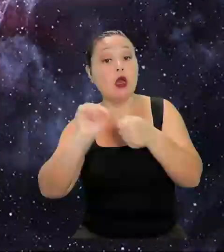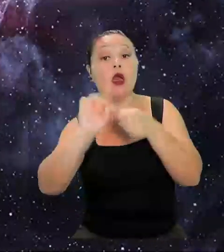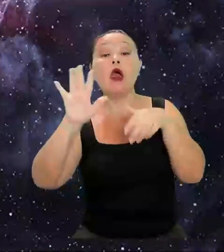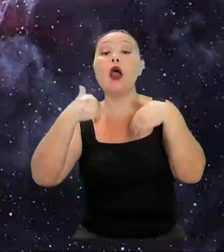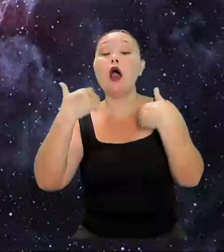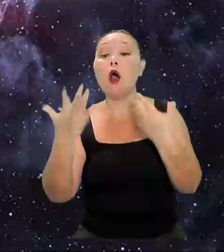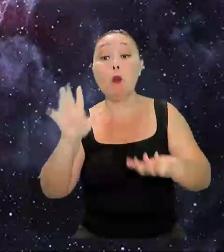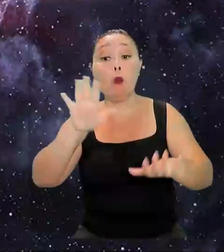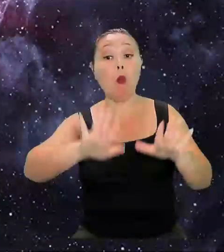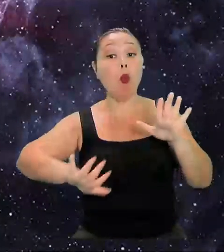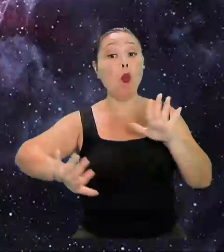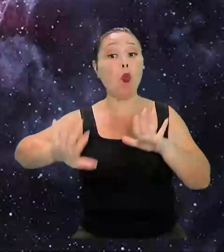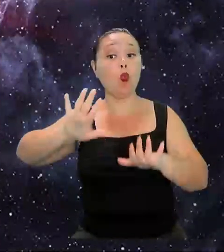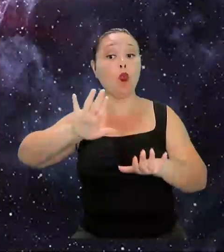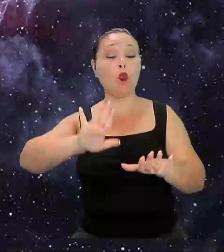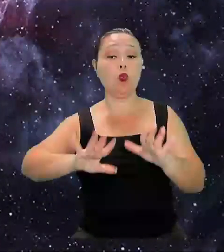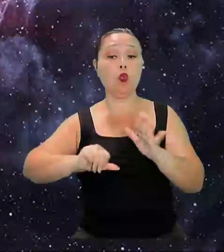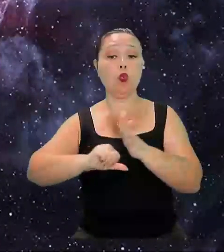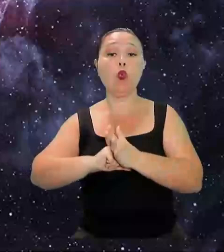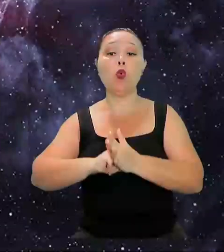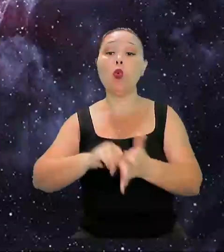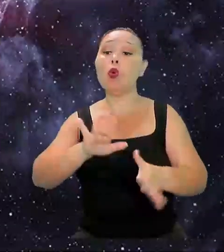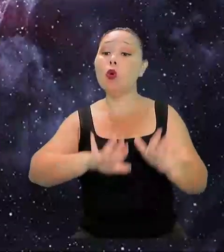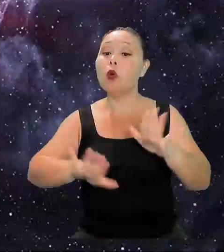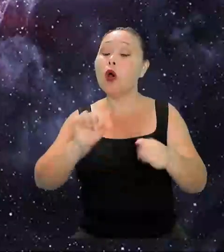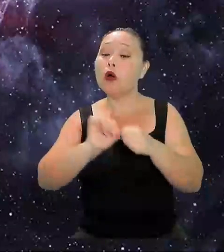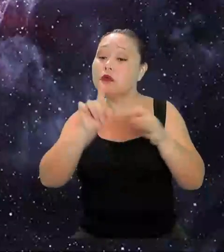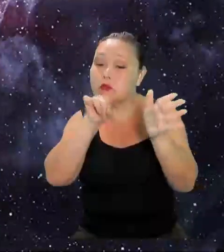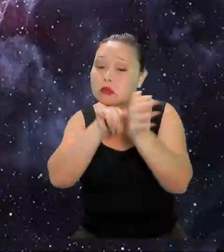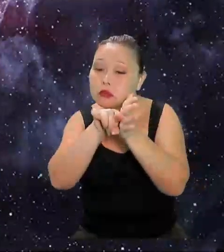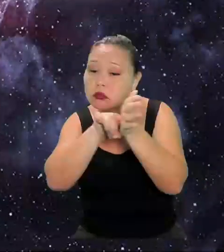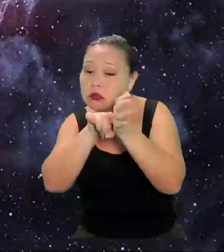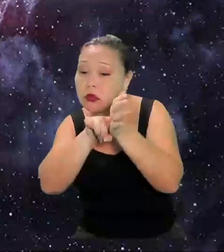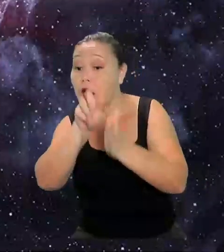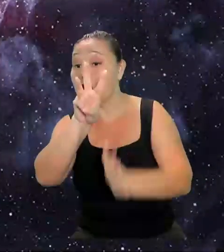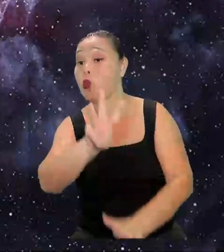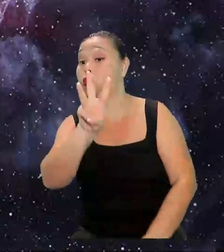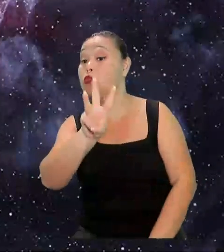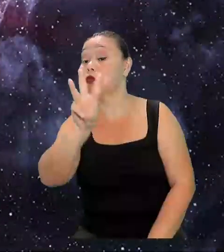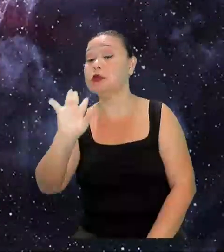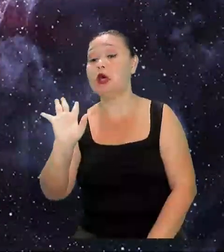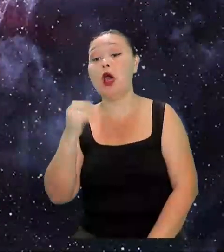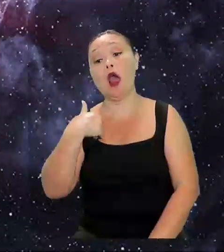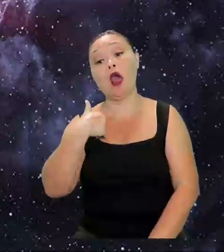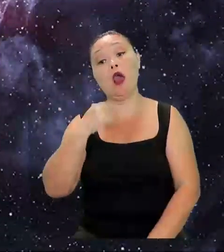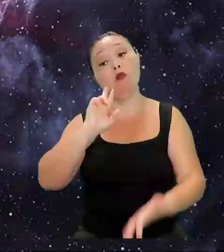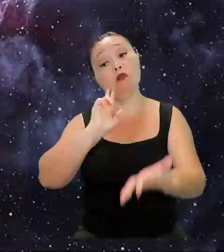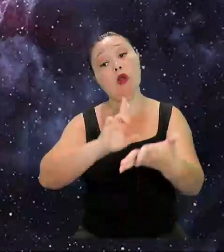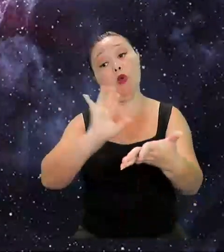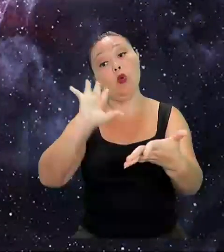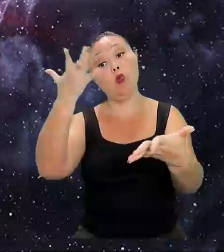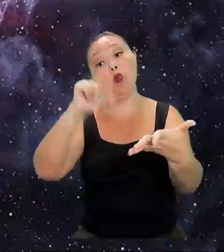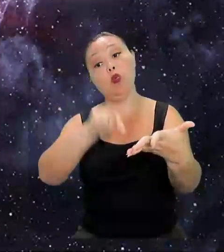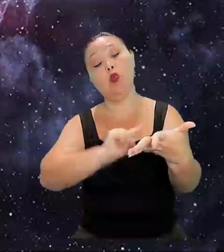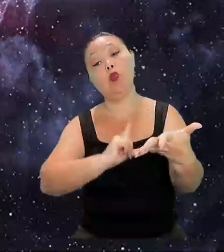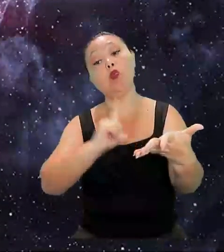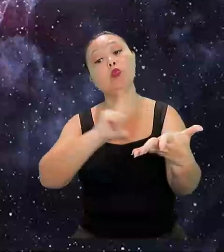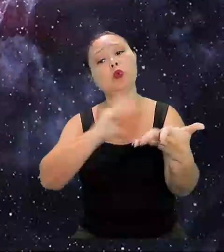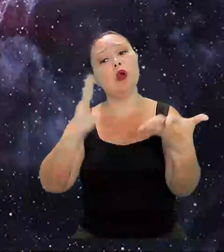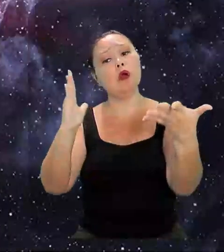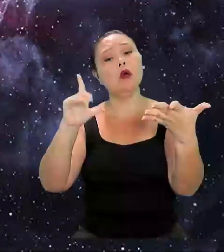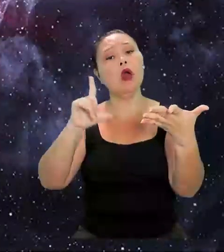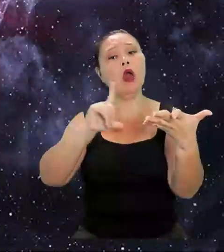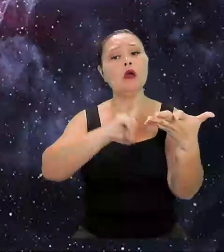mais, muito cuidado, tá? Ao estar pesquisando em alguns sites aí, resoluções, porque tem